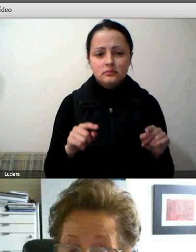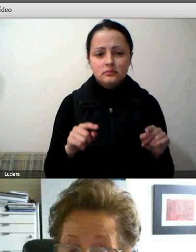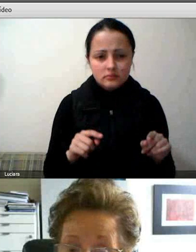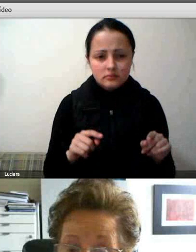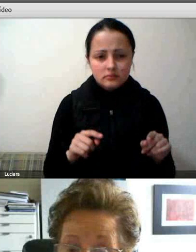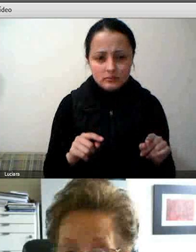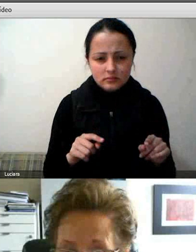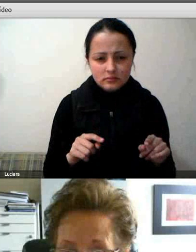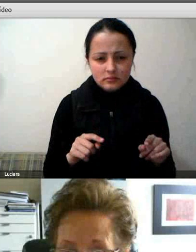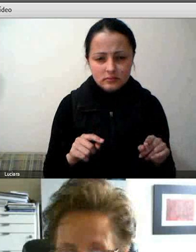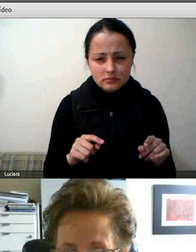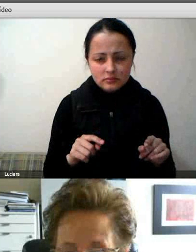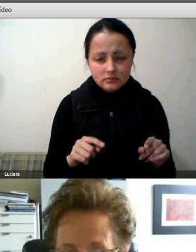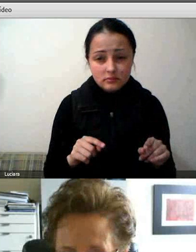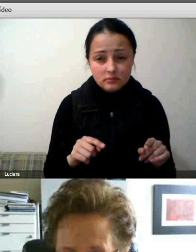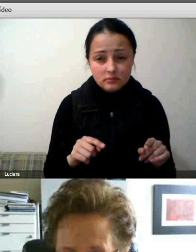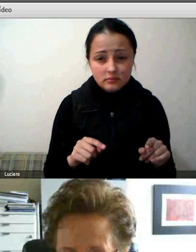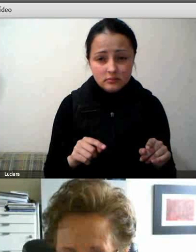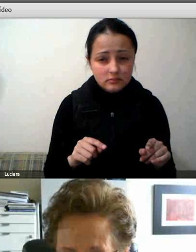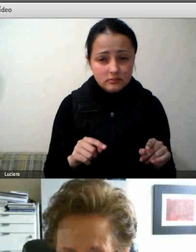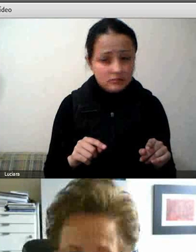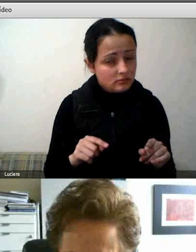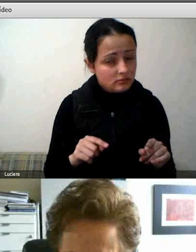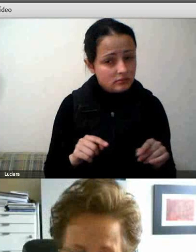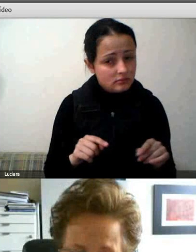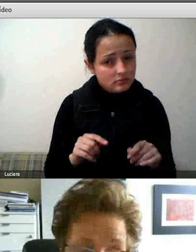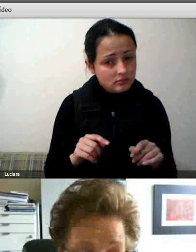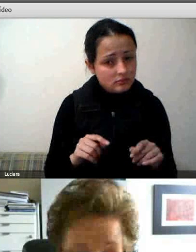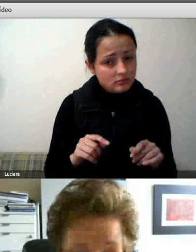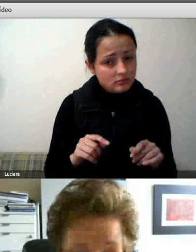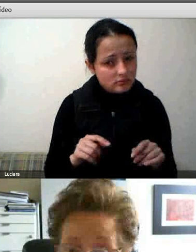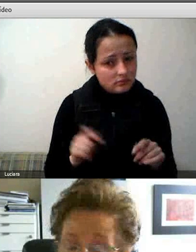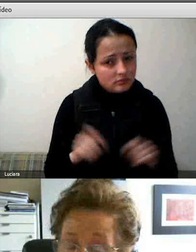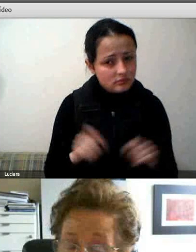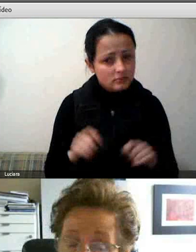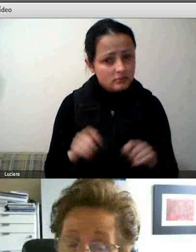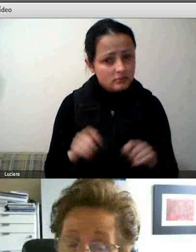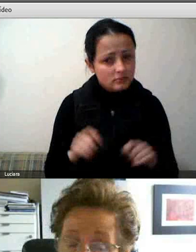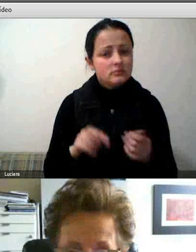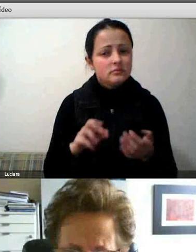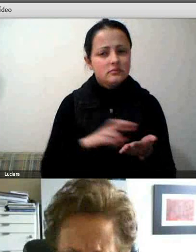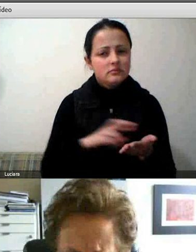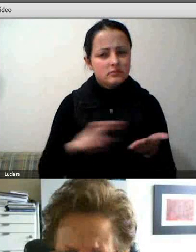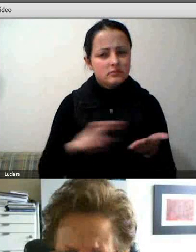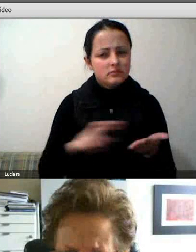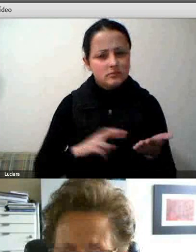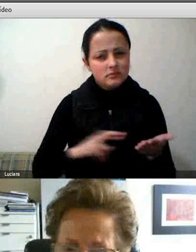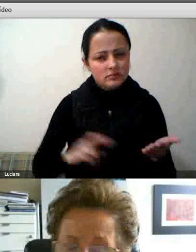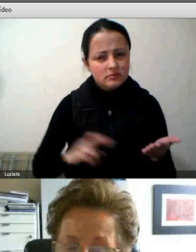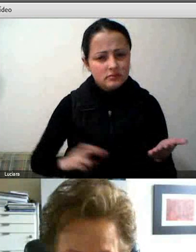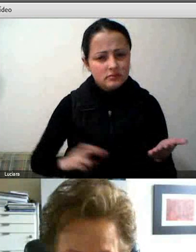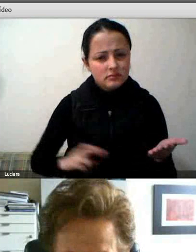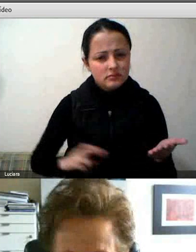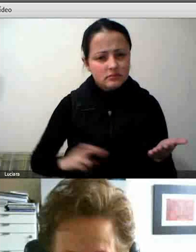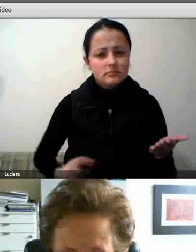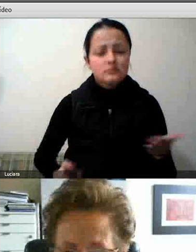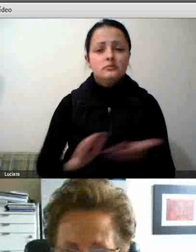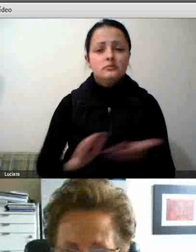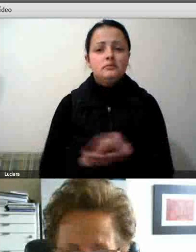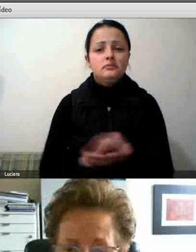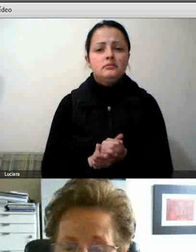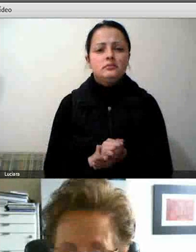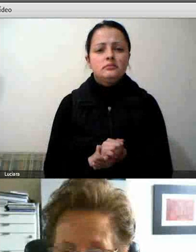pode ser totalmente interdisciplinar. Vamos ver, isso aí não é fácil, a gente tem que estudar bastante, nós temos feito bastante experiência,